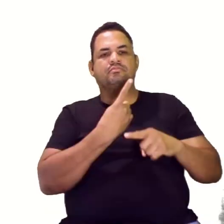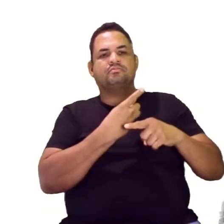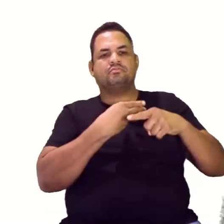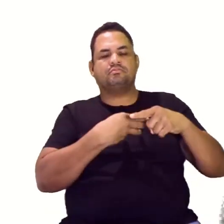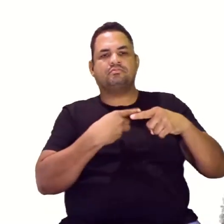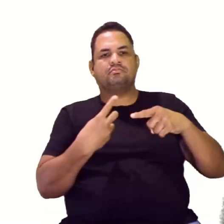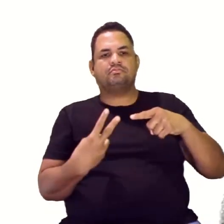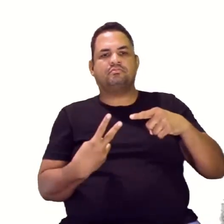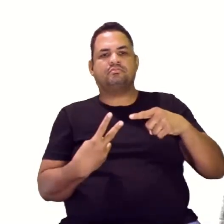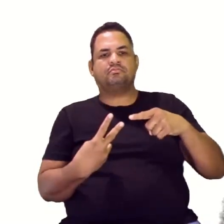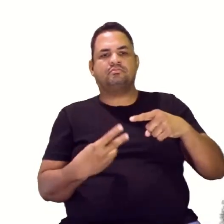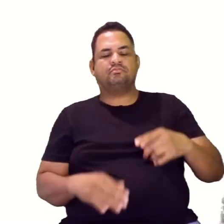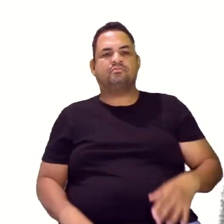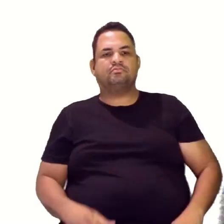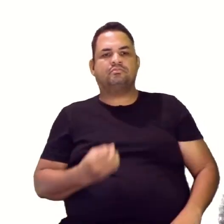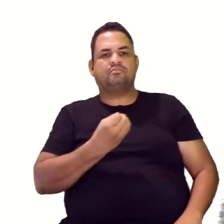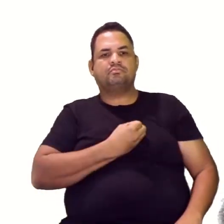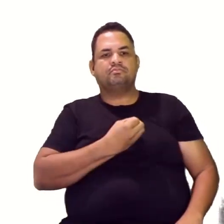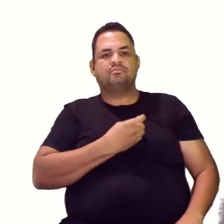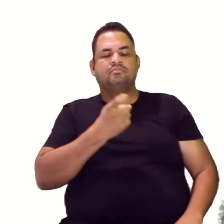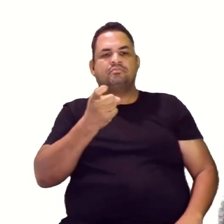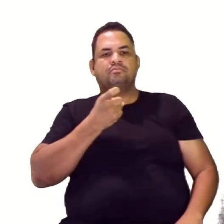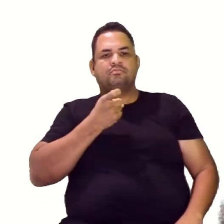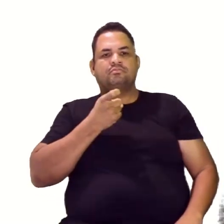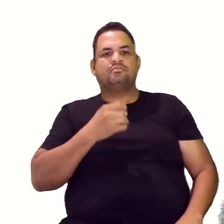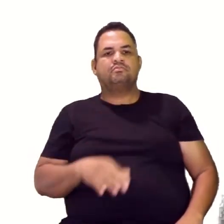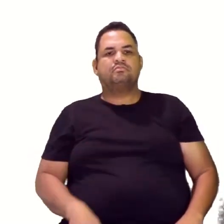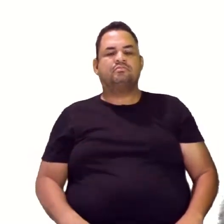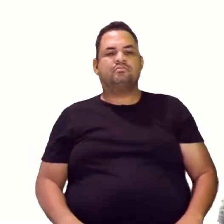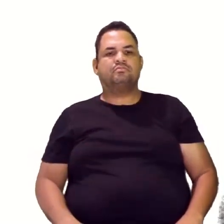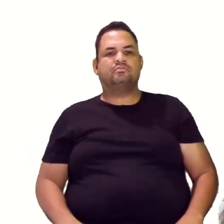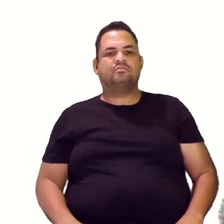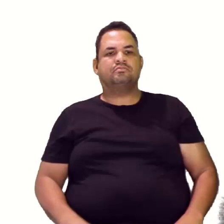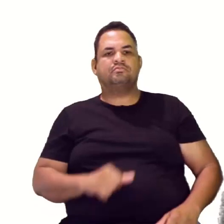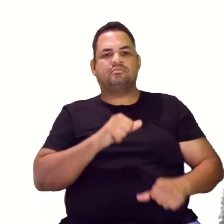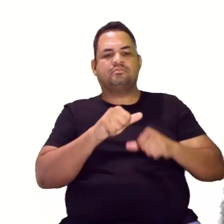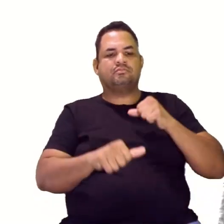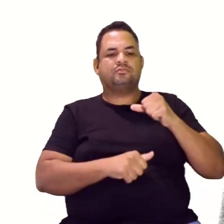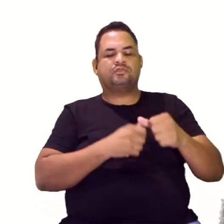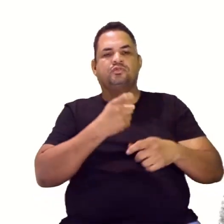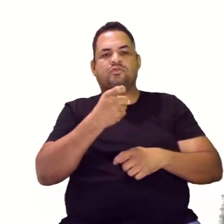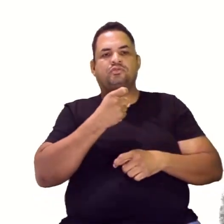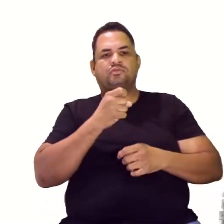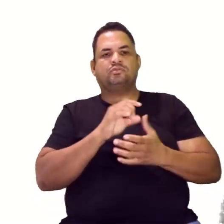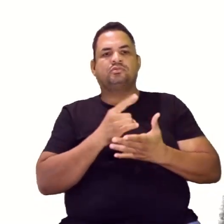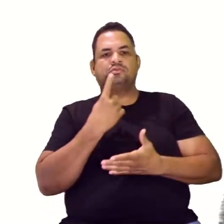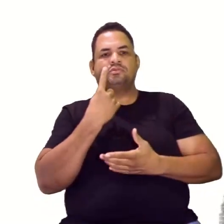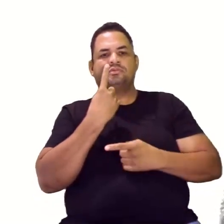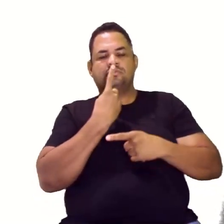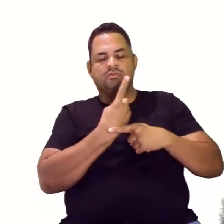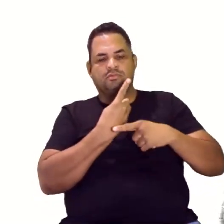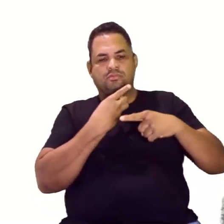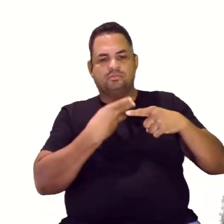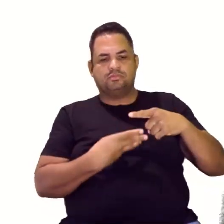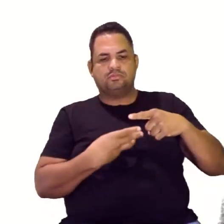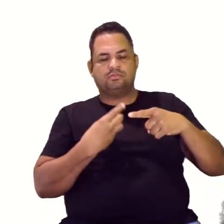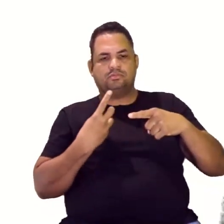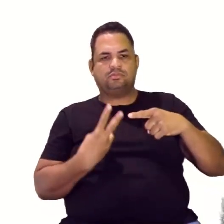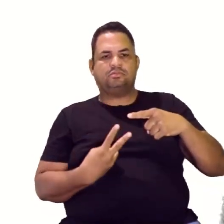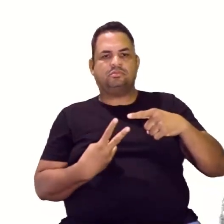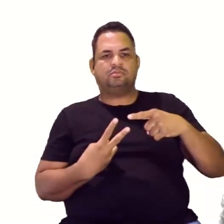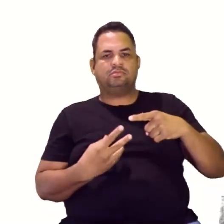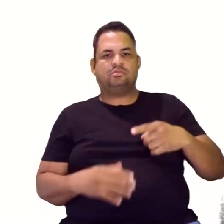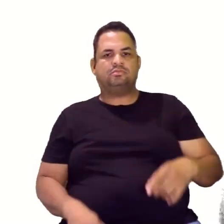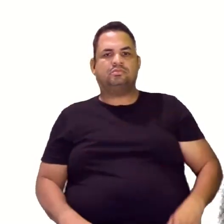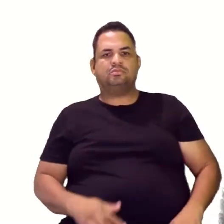sobre 32 é o valor de x. Então, no lugar do x, eu tenho que colocar quem? 1 sobre 32.